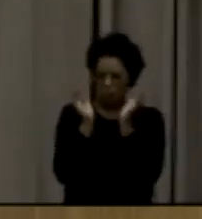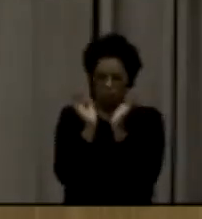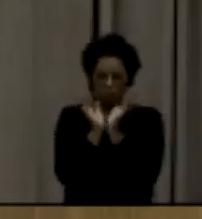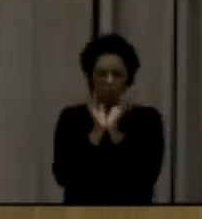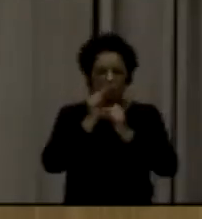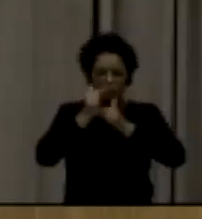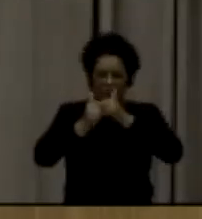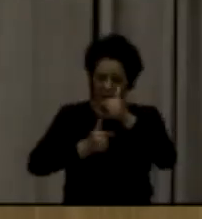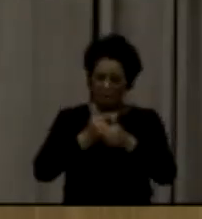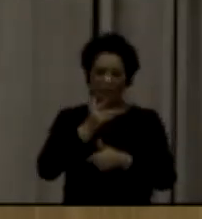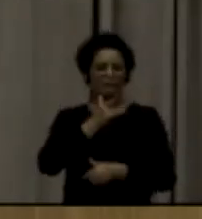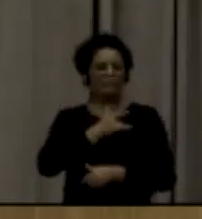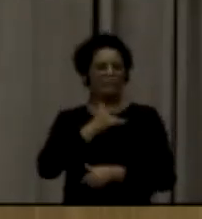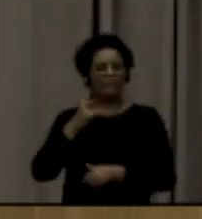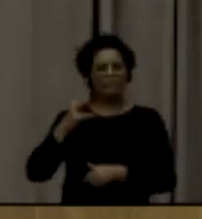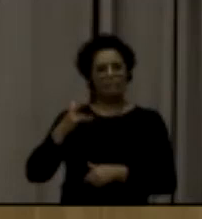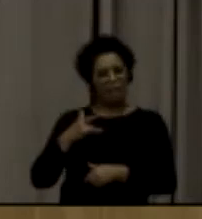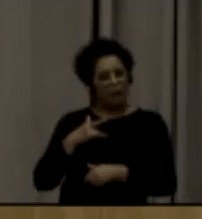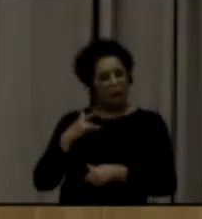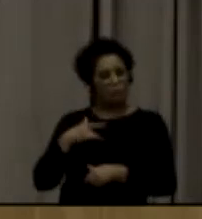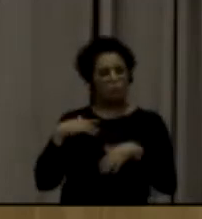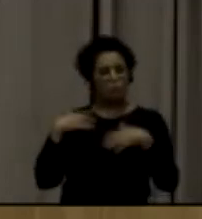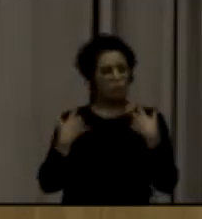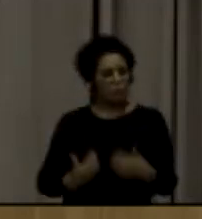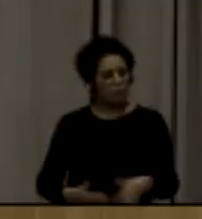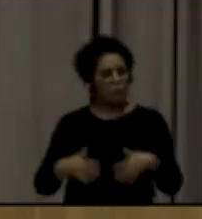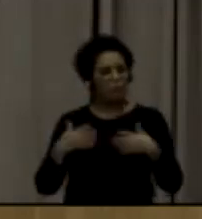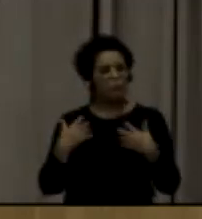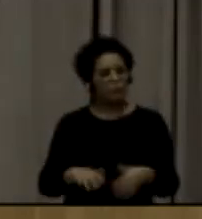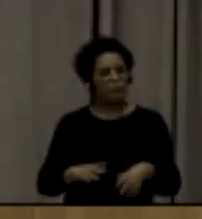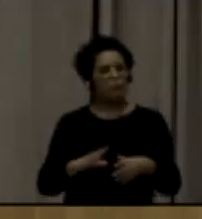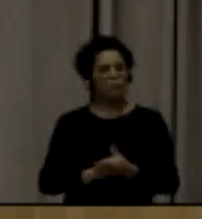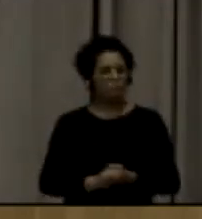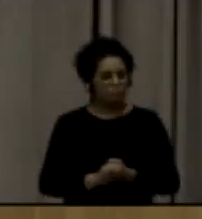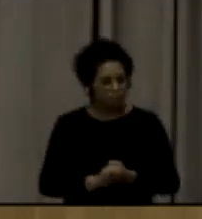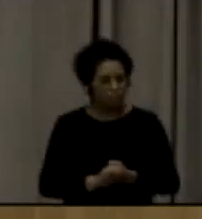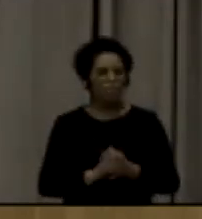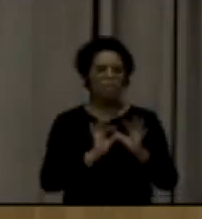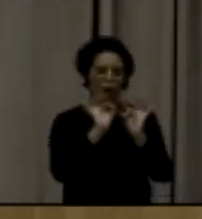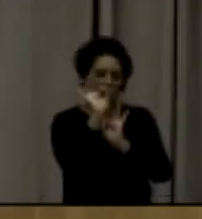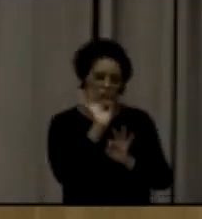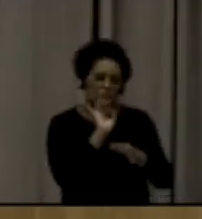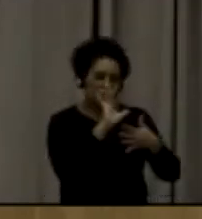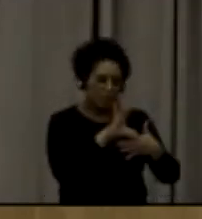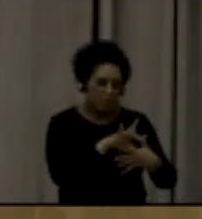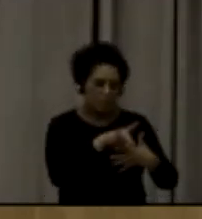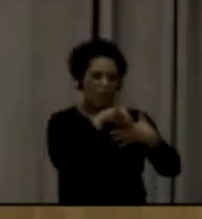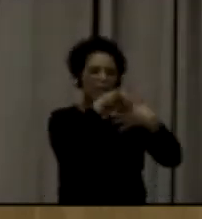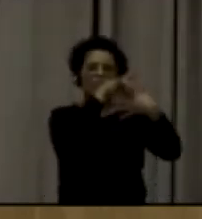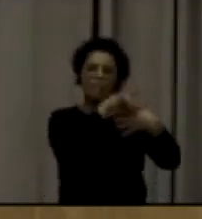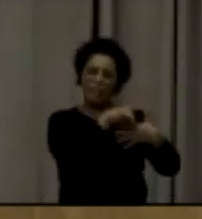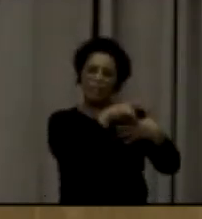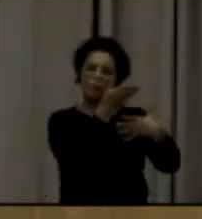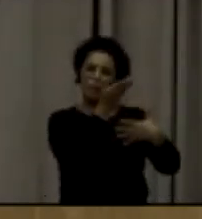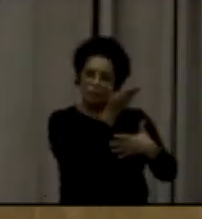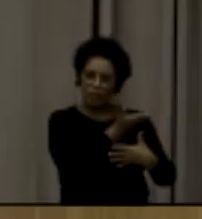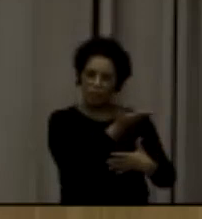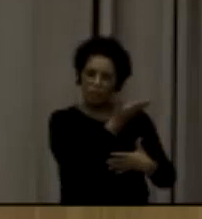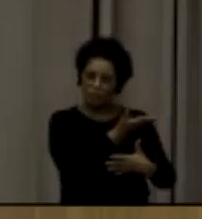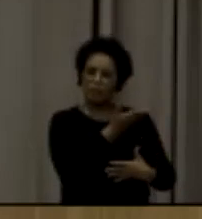da saúde, de Claxo, que está sendo dirigido pela nossa colega